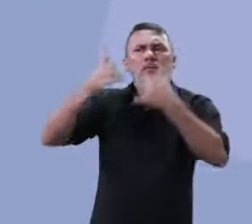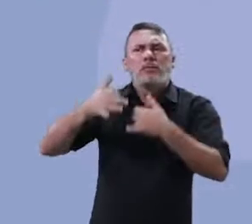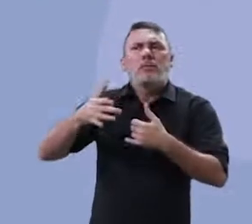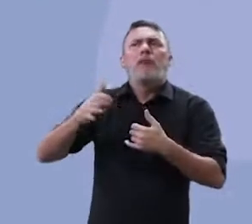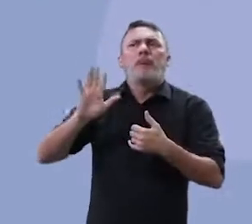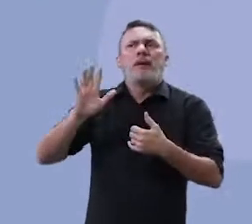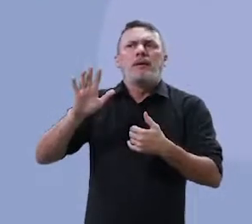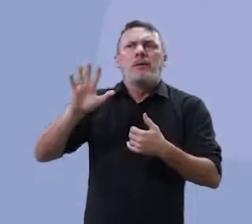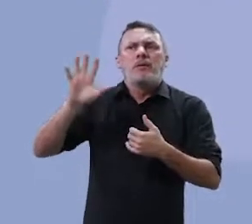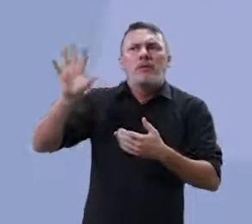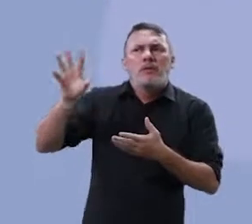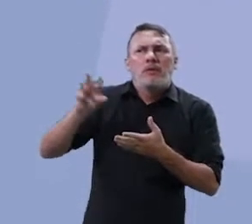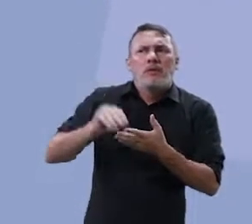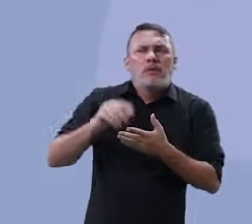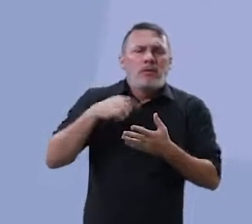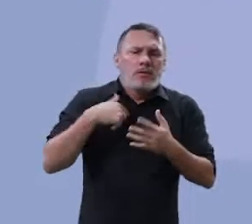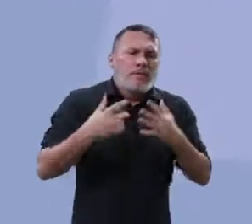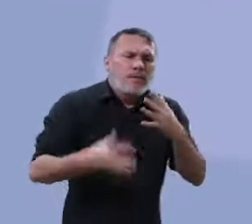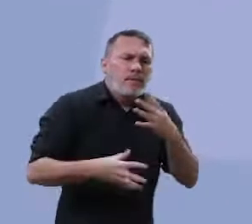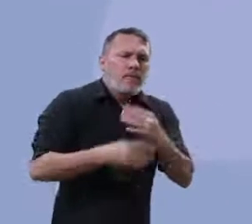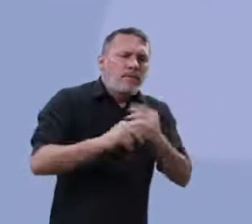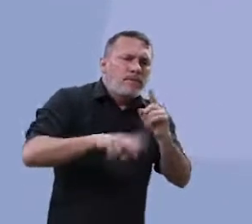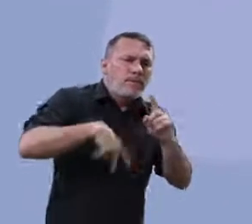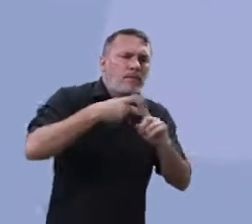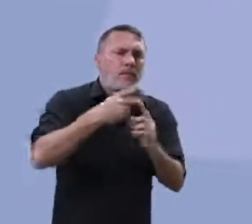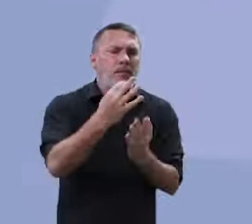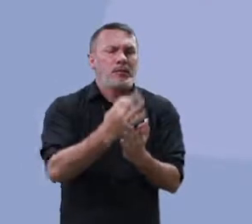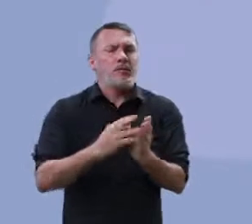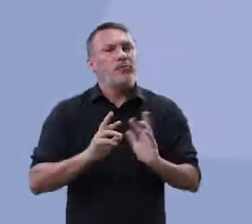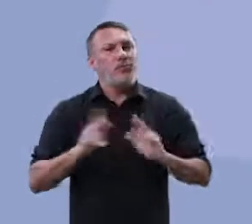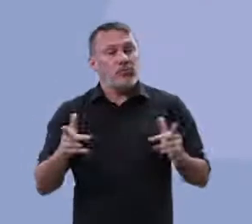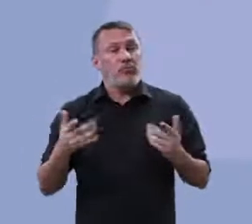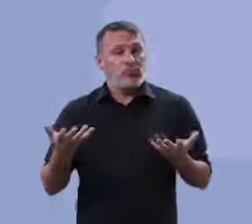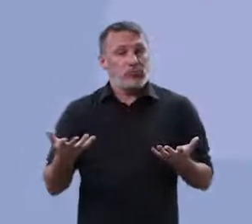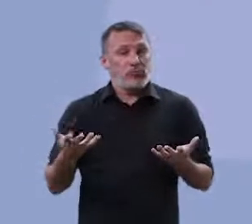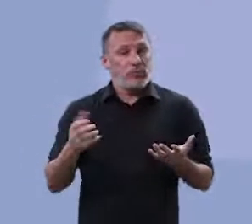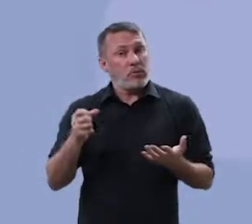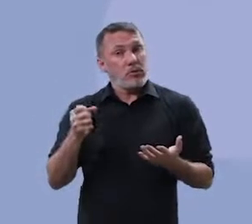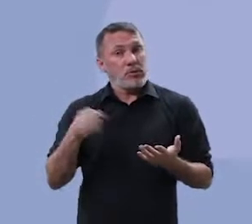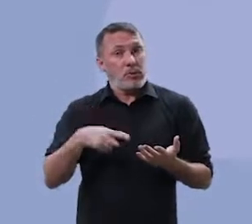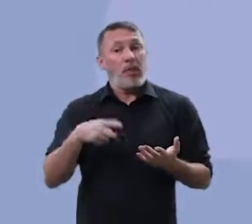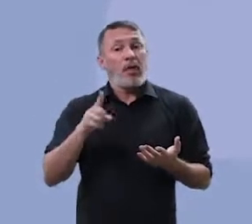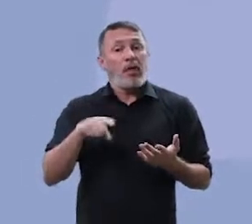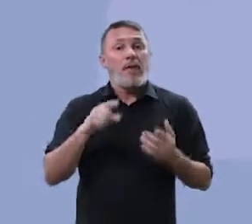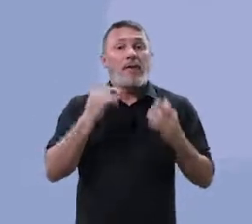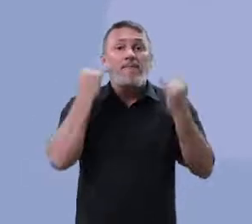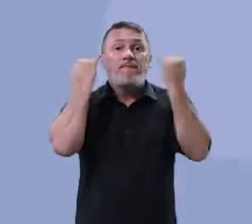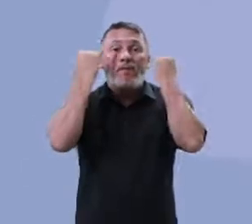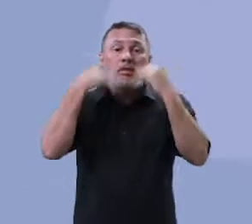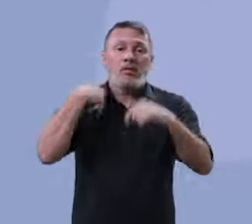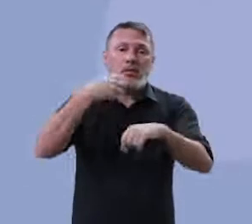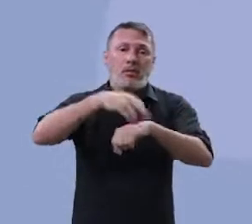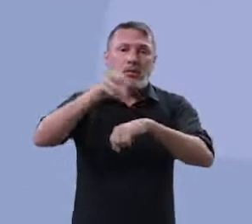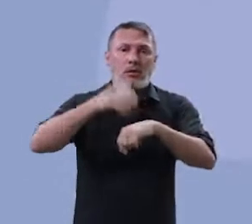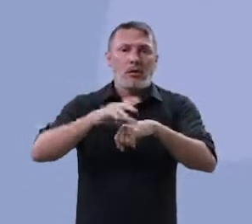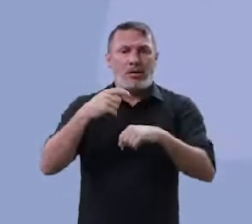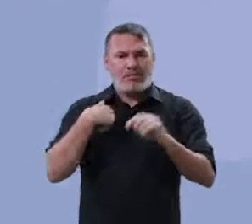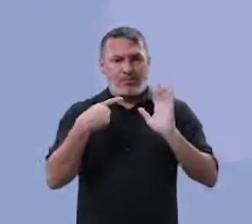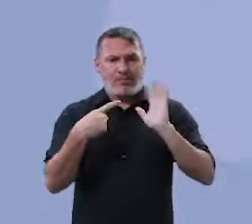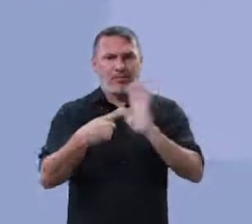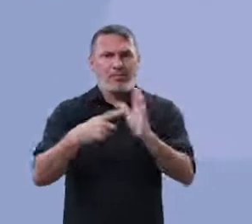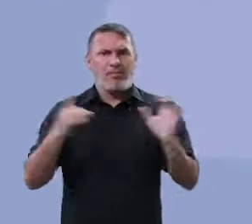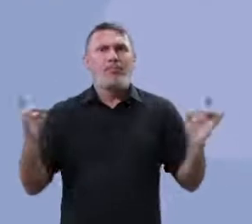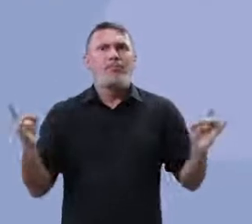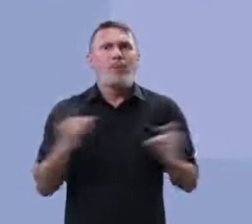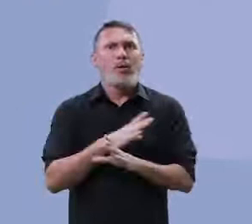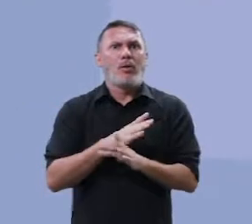pegar isso que eu penso, mais o que ele pensa, nós vamos preparar um texto aqui. É isso. São informações. E não são